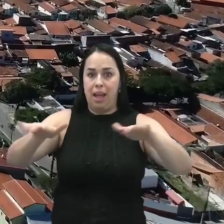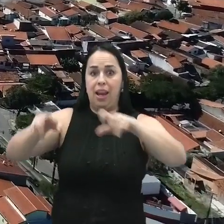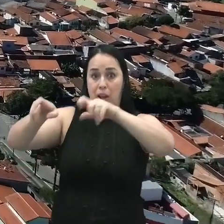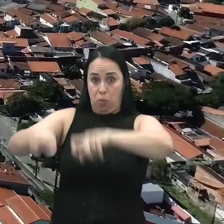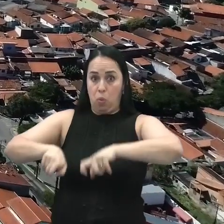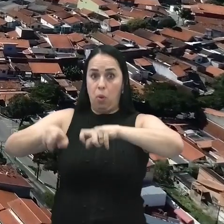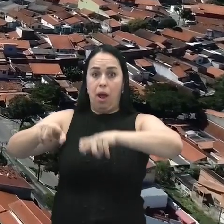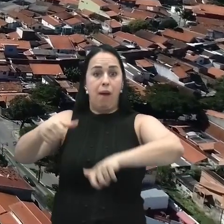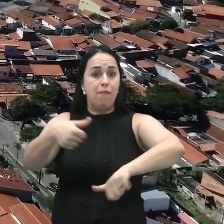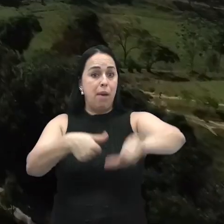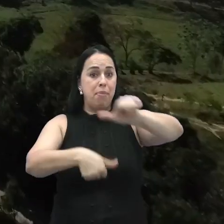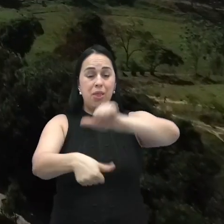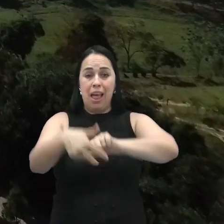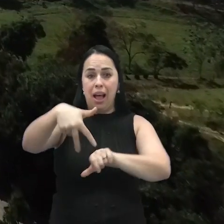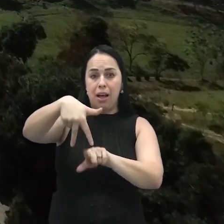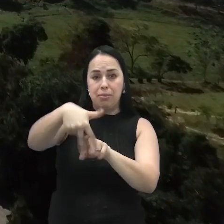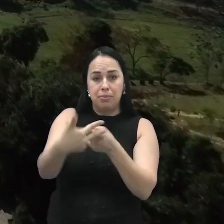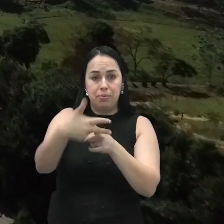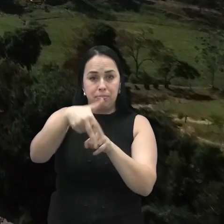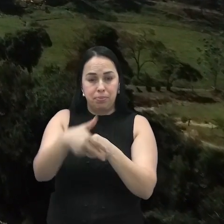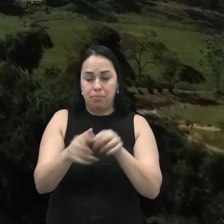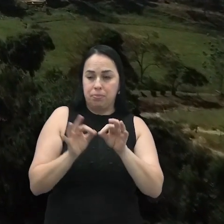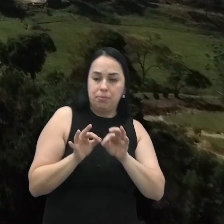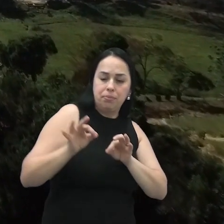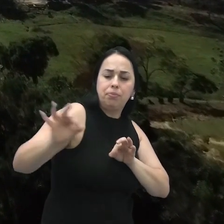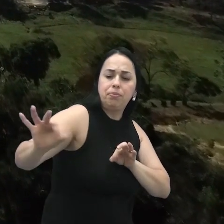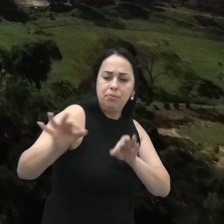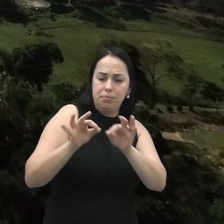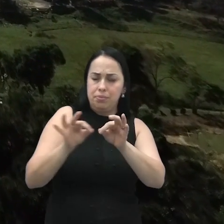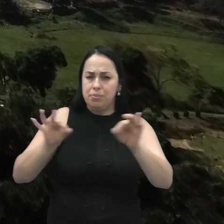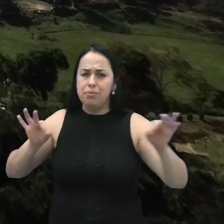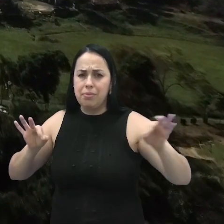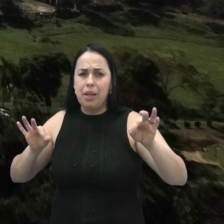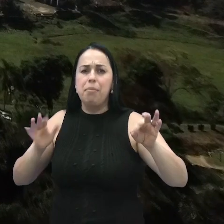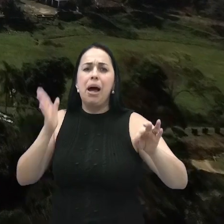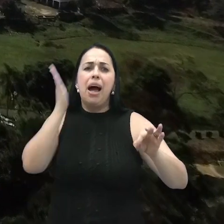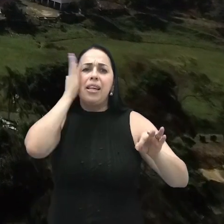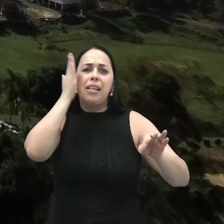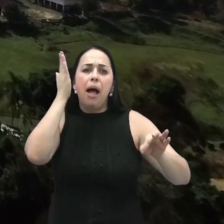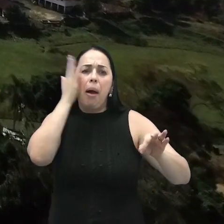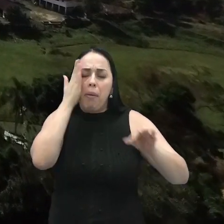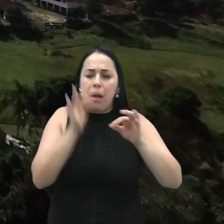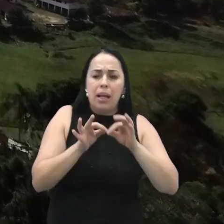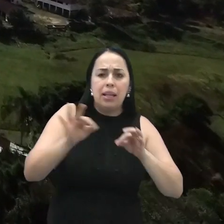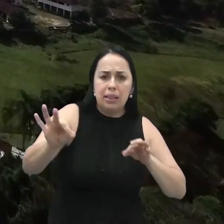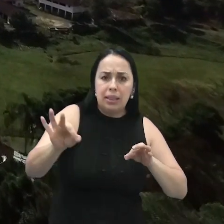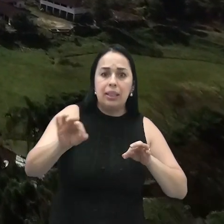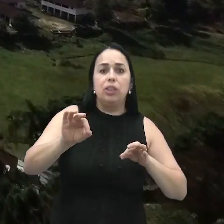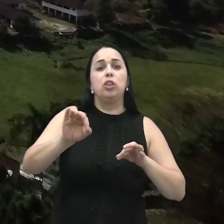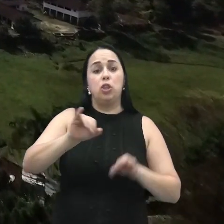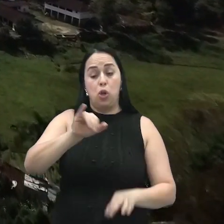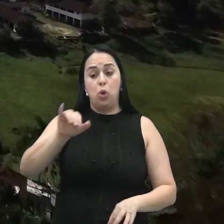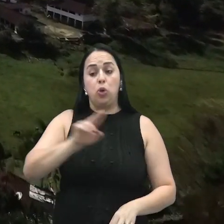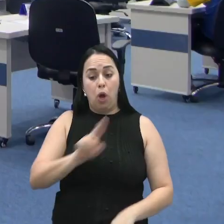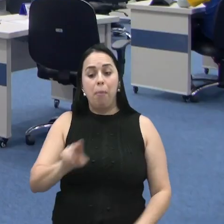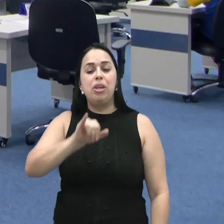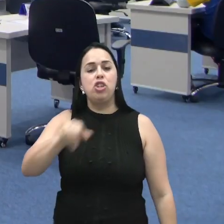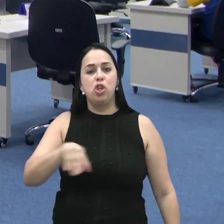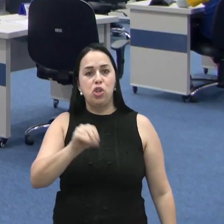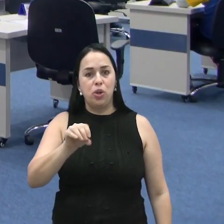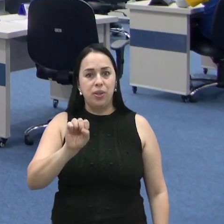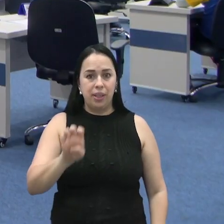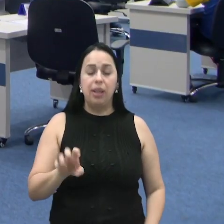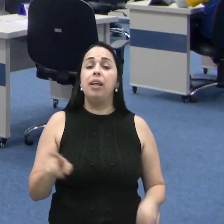Rural de São José para adequar a correta extensão da Estrada Municipal José Satiro Dias.